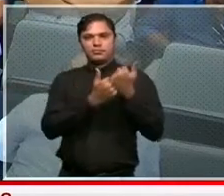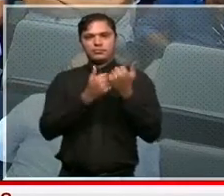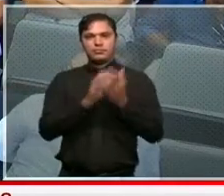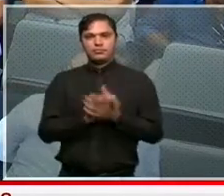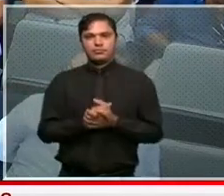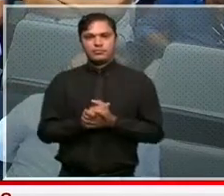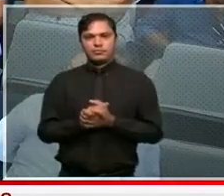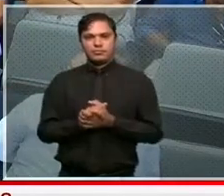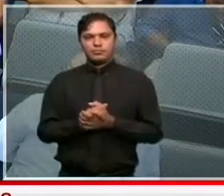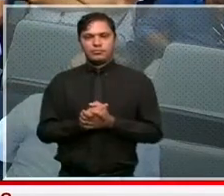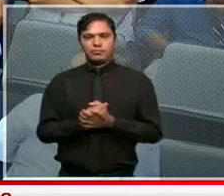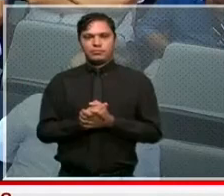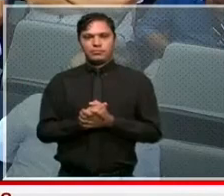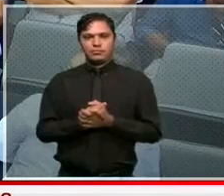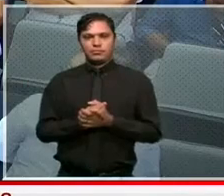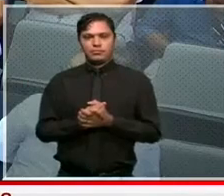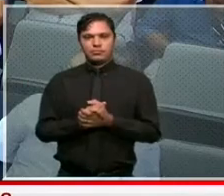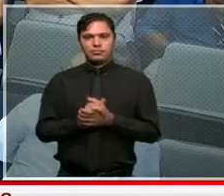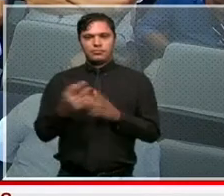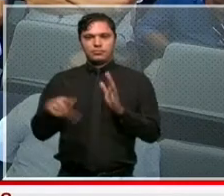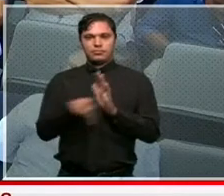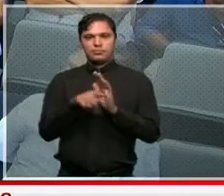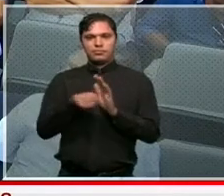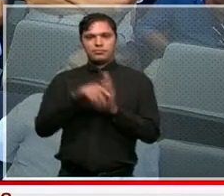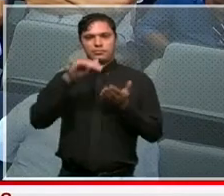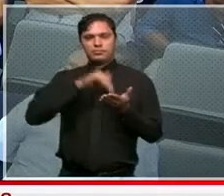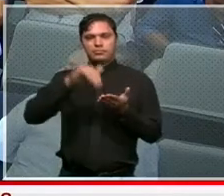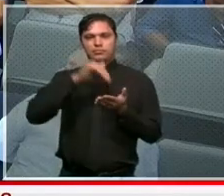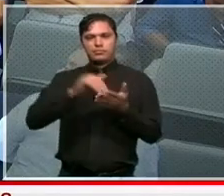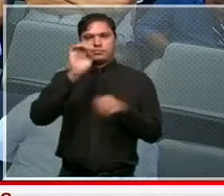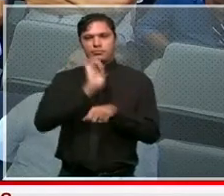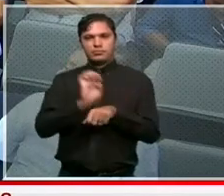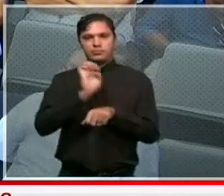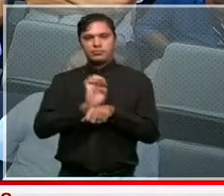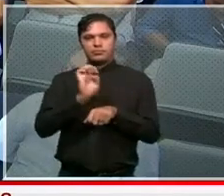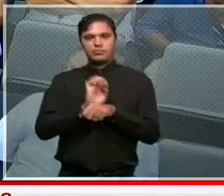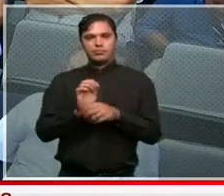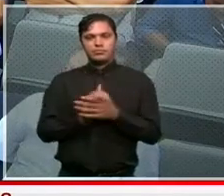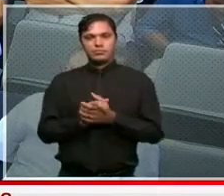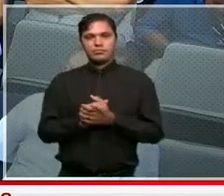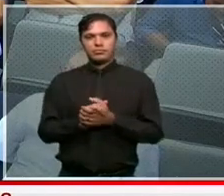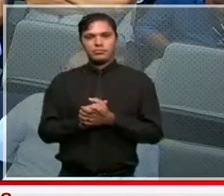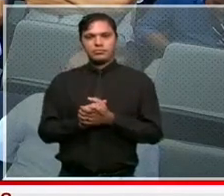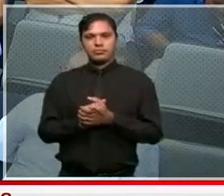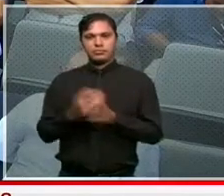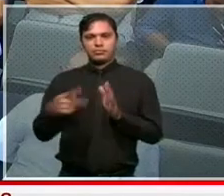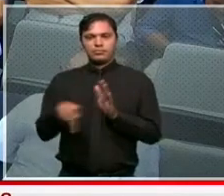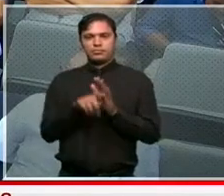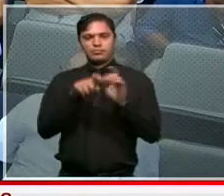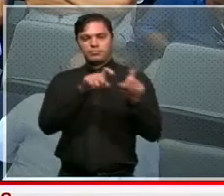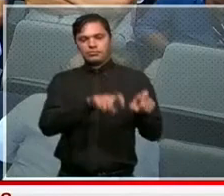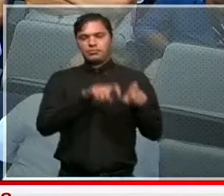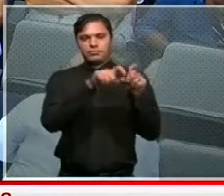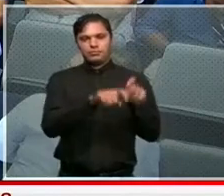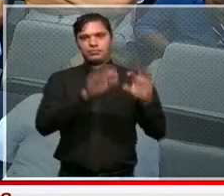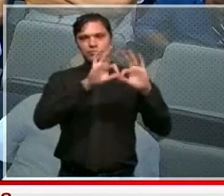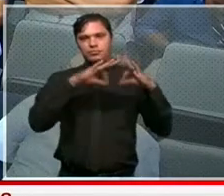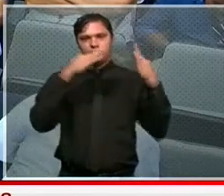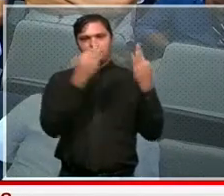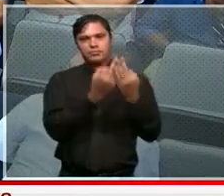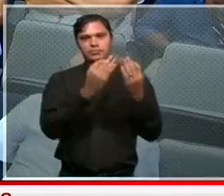da novíssima Secretaria de Estado da Agricultura Familiar